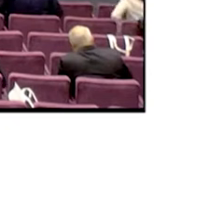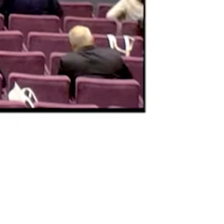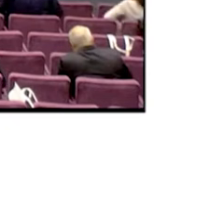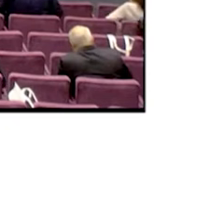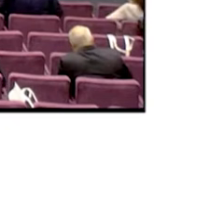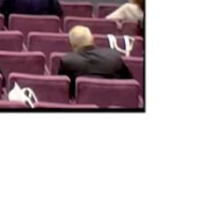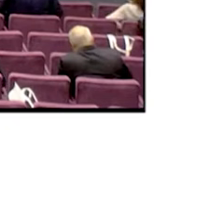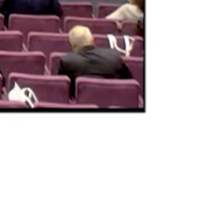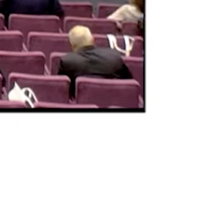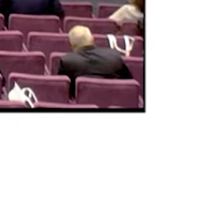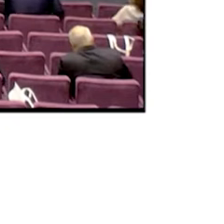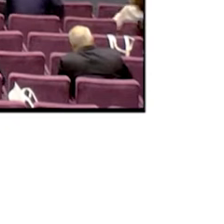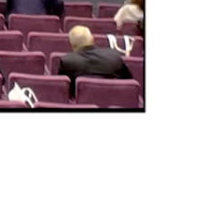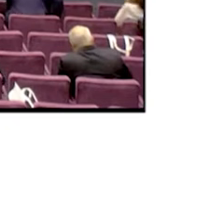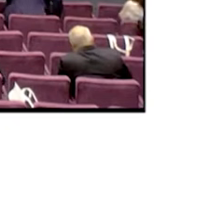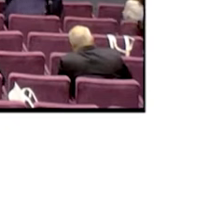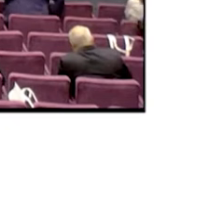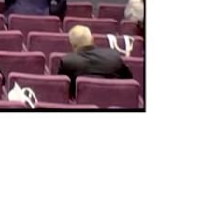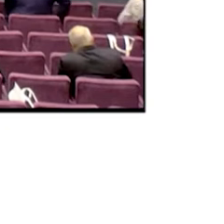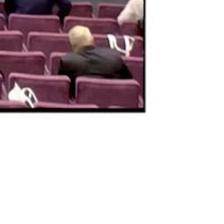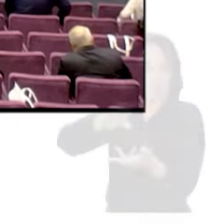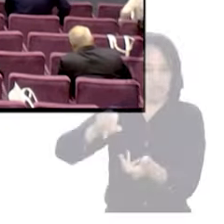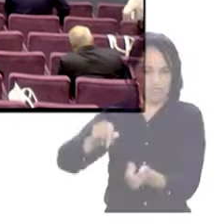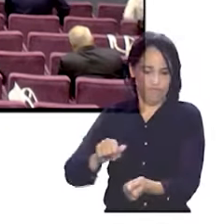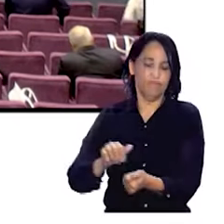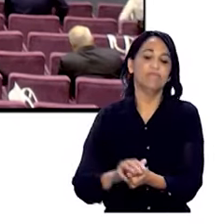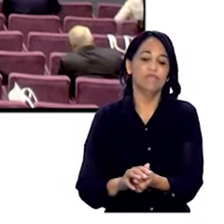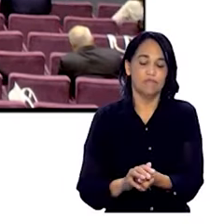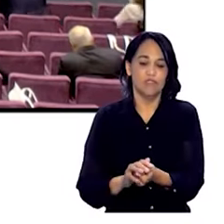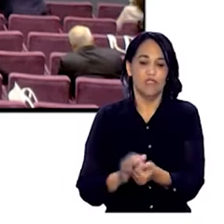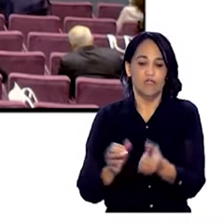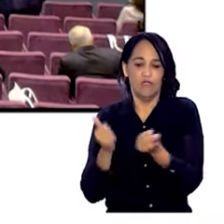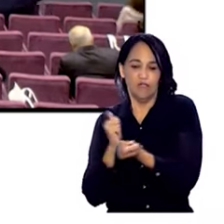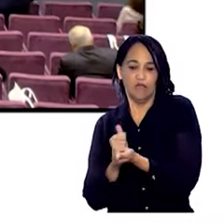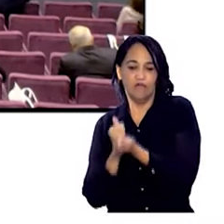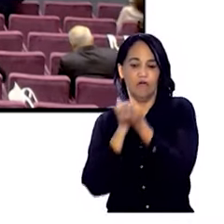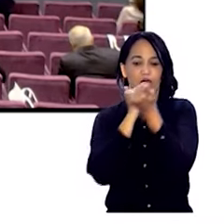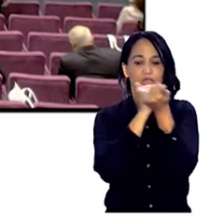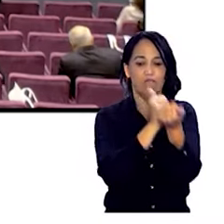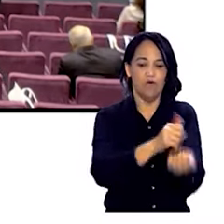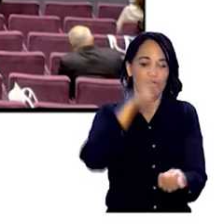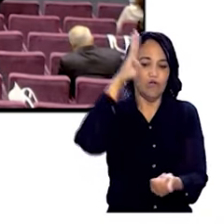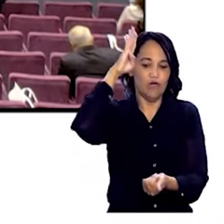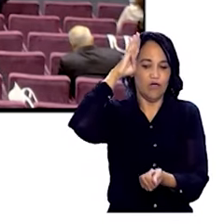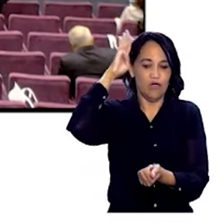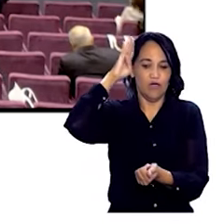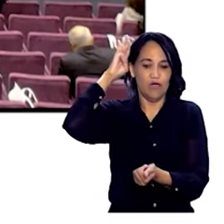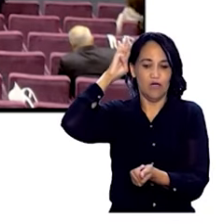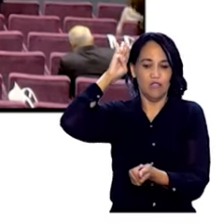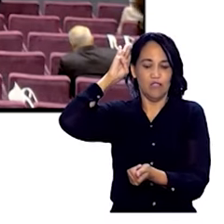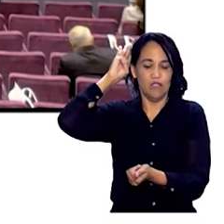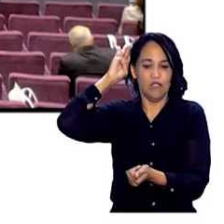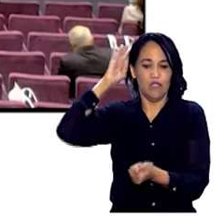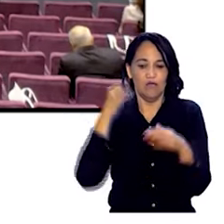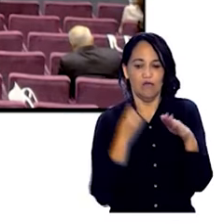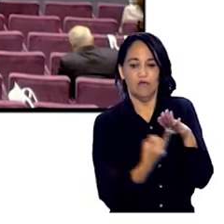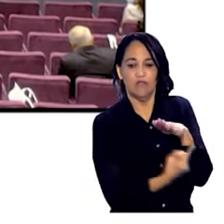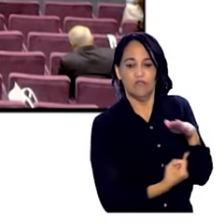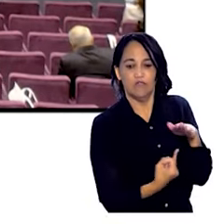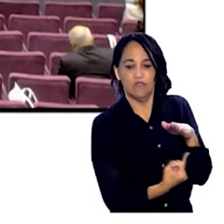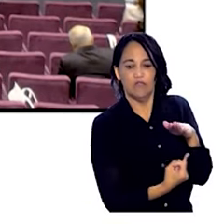Público da união e com o apoio acadêmico do Instituto Brasileiro de direito